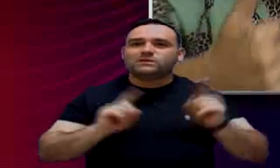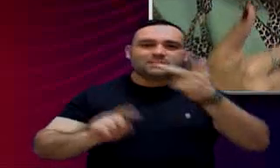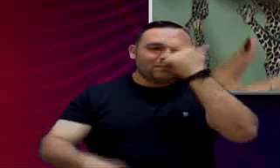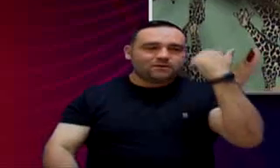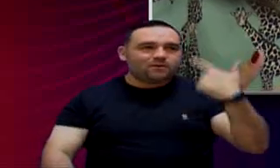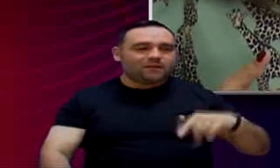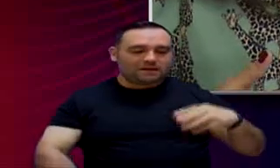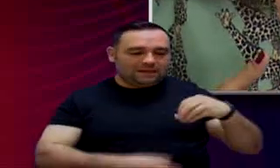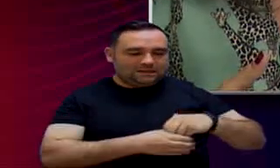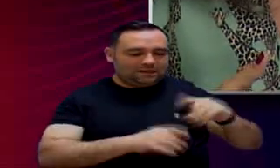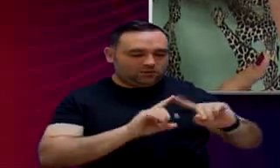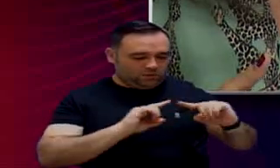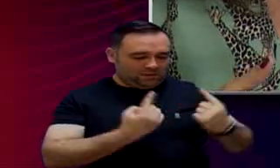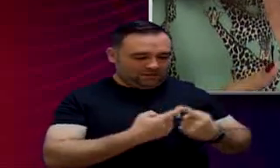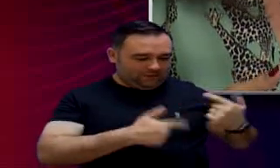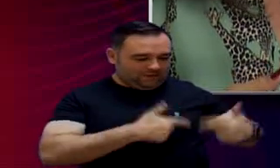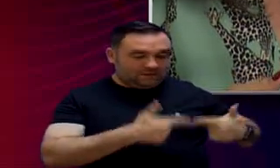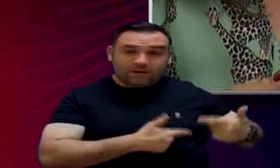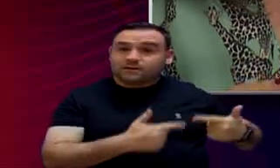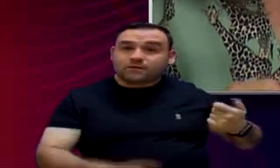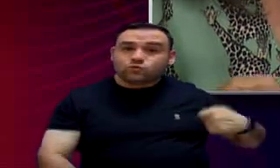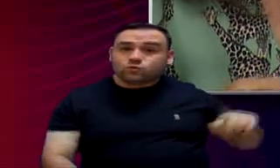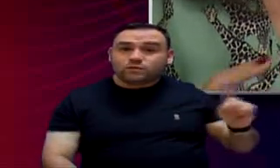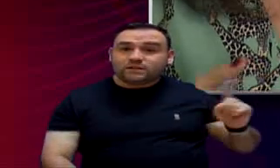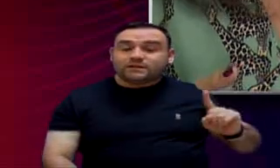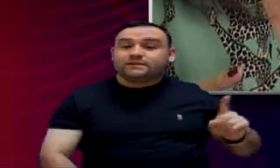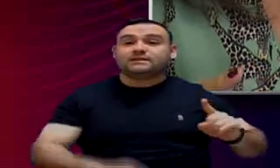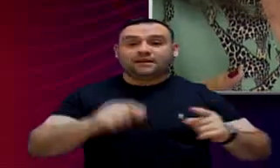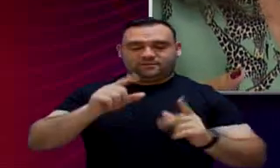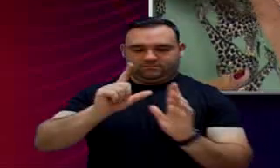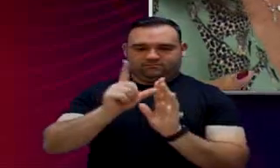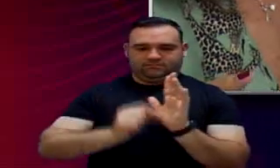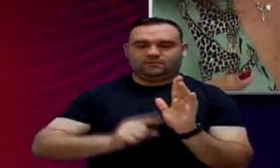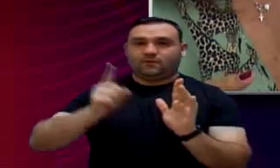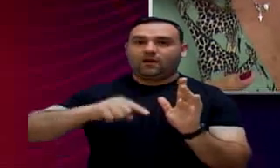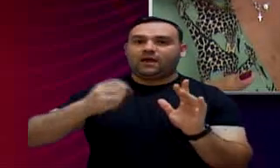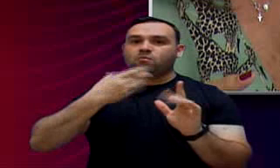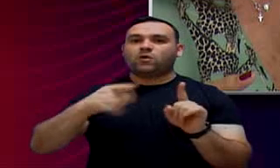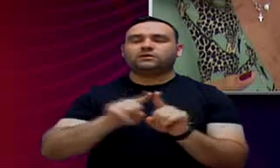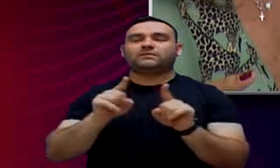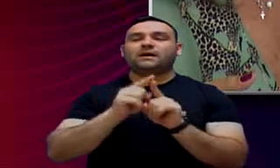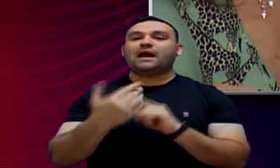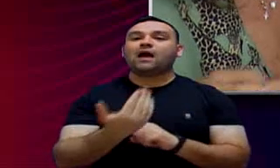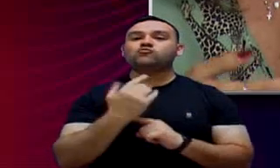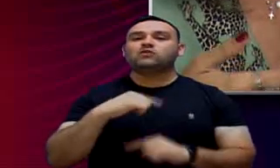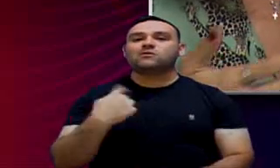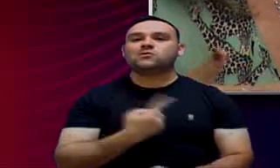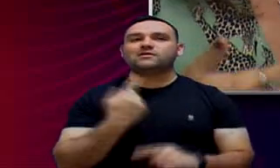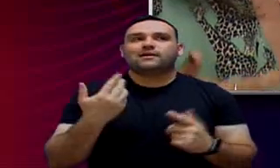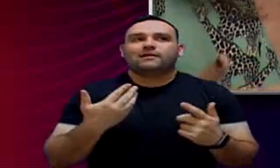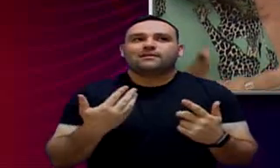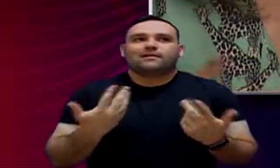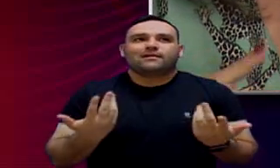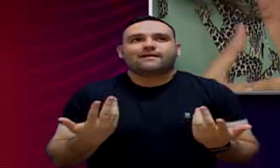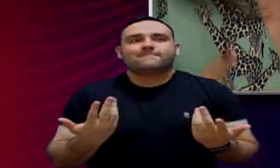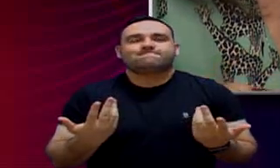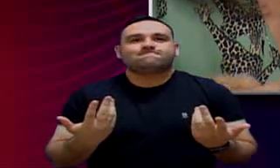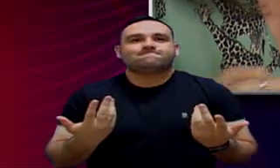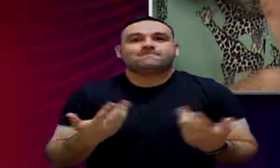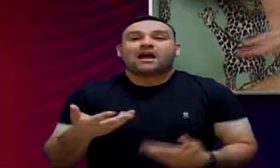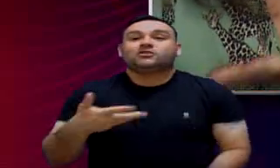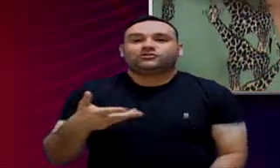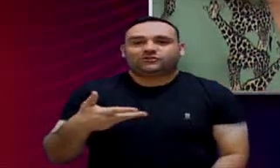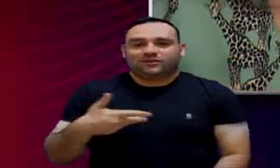de pessoas dentro do departamento para fazer então a digitalização também traria para gente mais mais